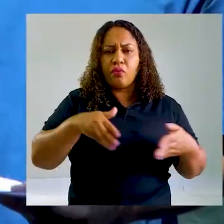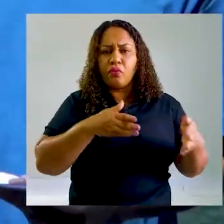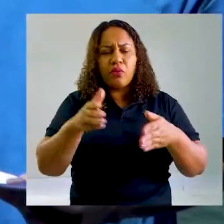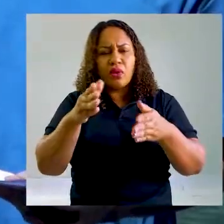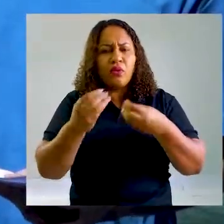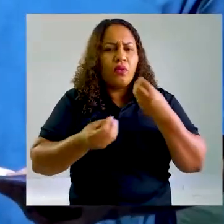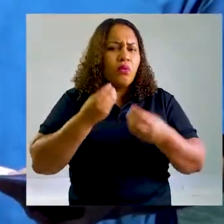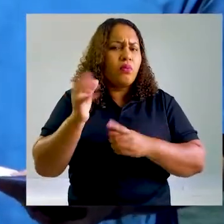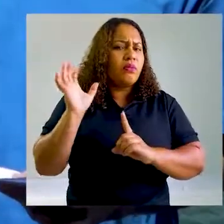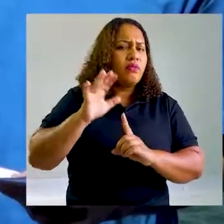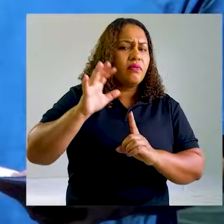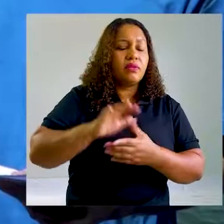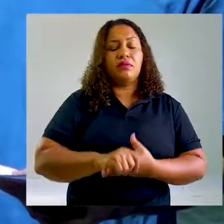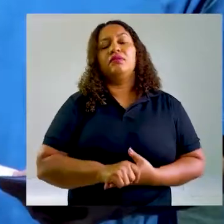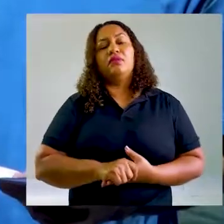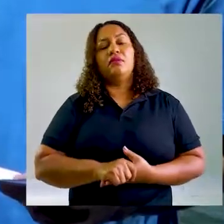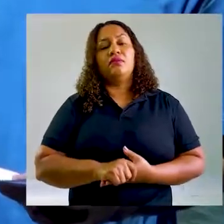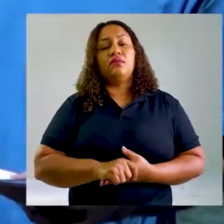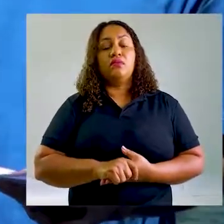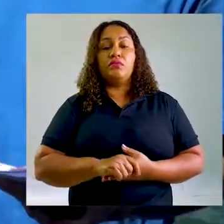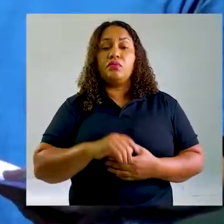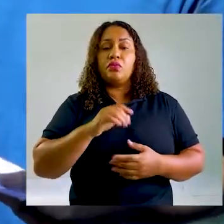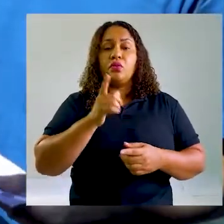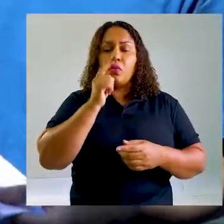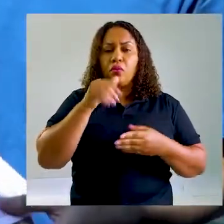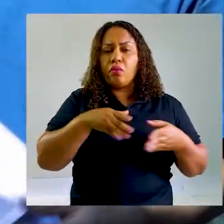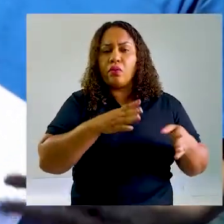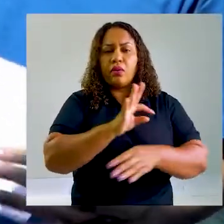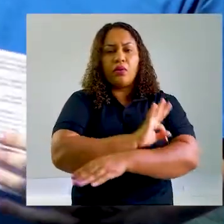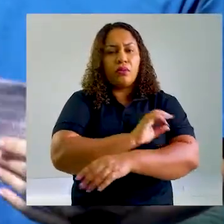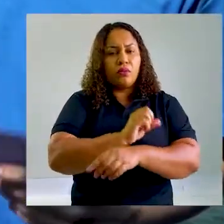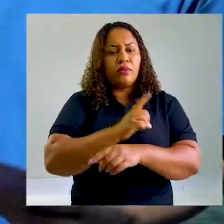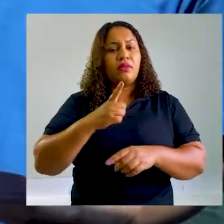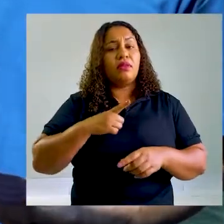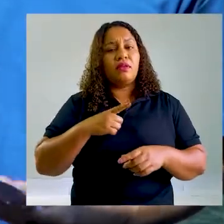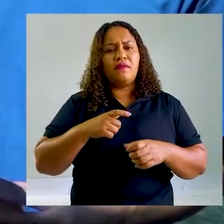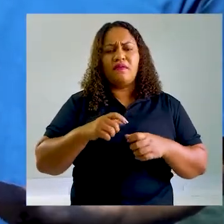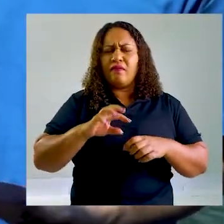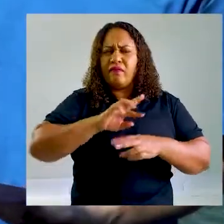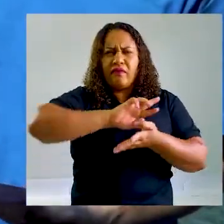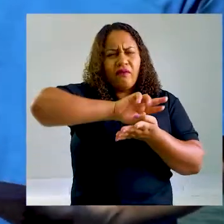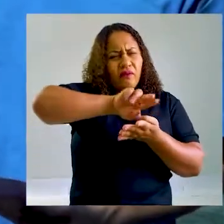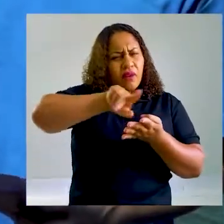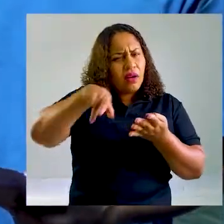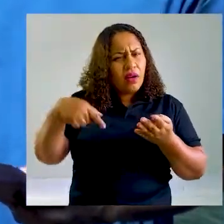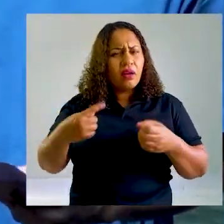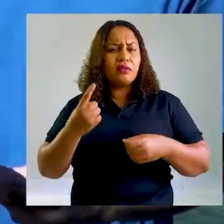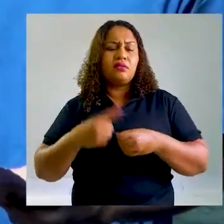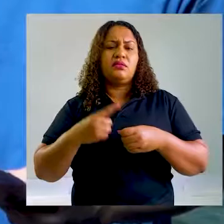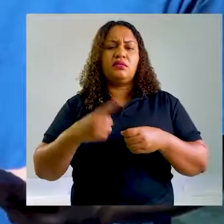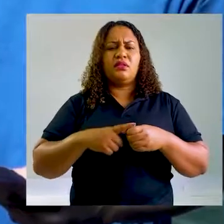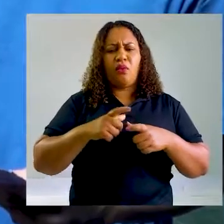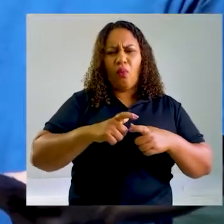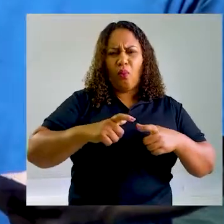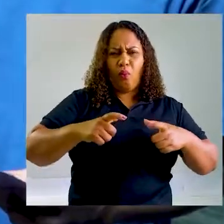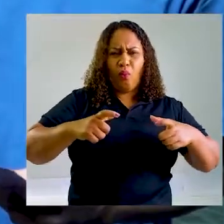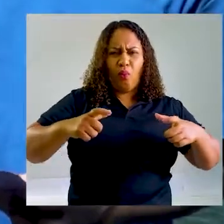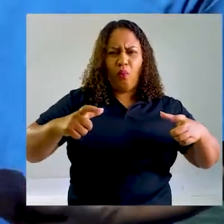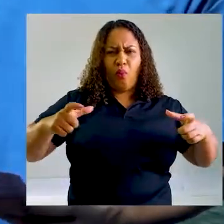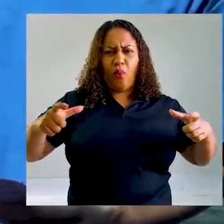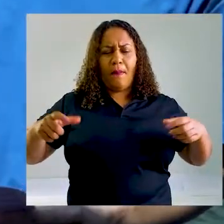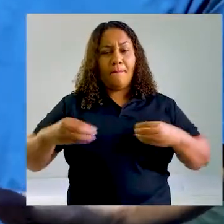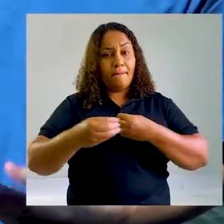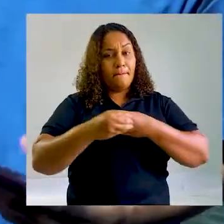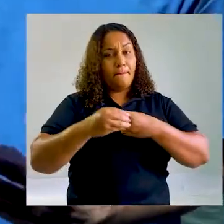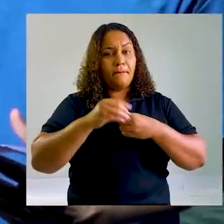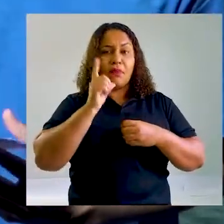achar assim, nível de macro, da bacia do rio Tocantins, nós temos muitas cidades que estão crescendo ao longo do rio, tá? Nós temos